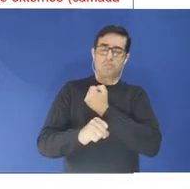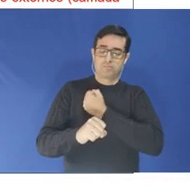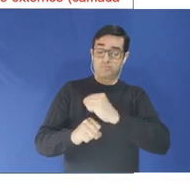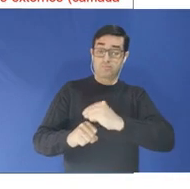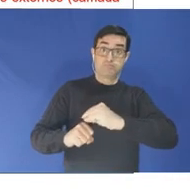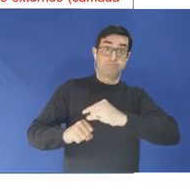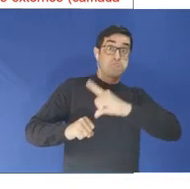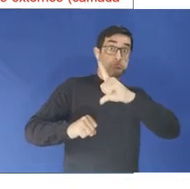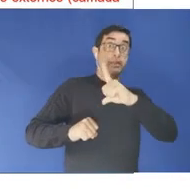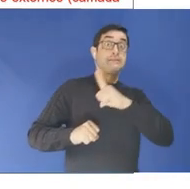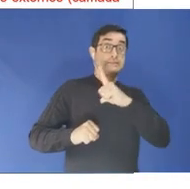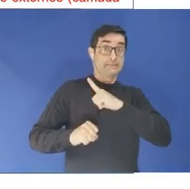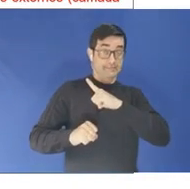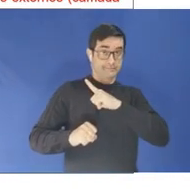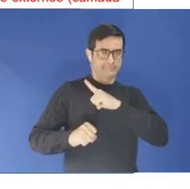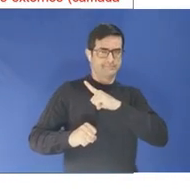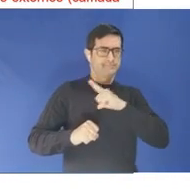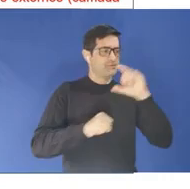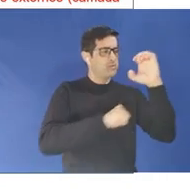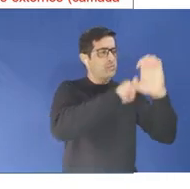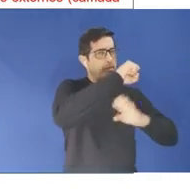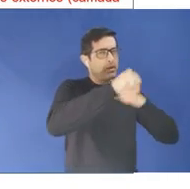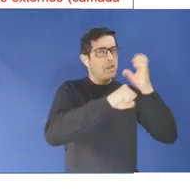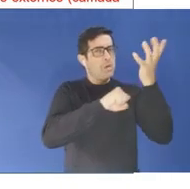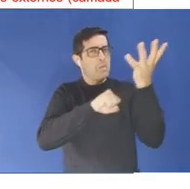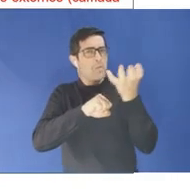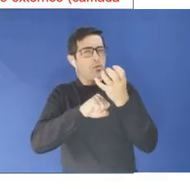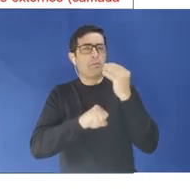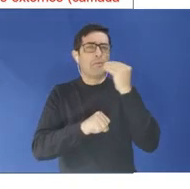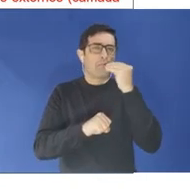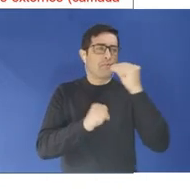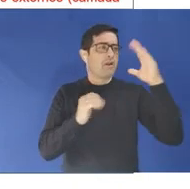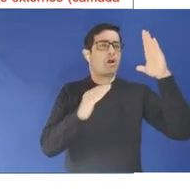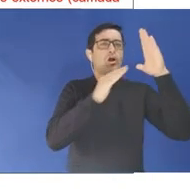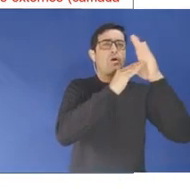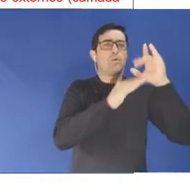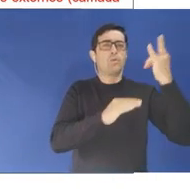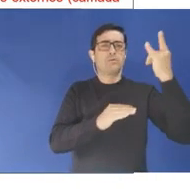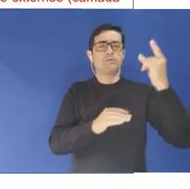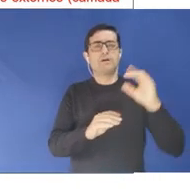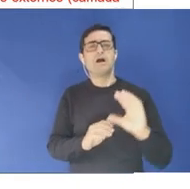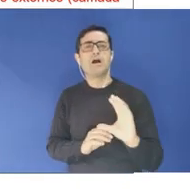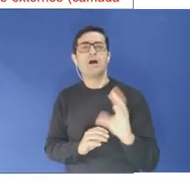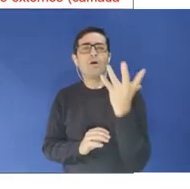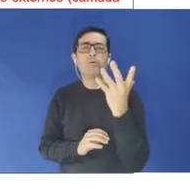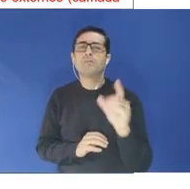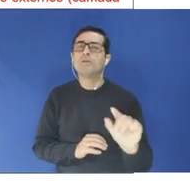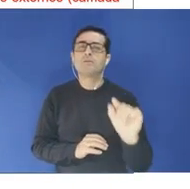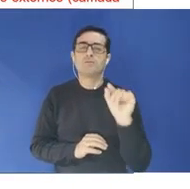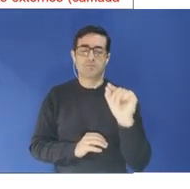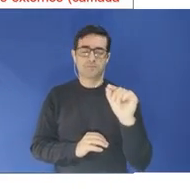um valor de carga nuclear efetiva menor para os seus elétrons de valência? O